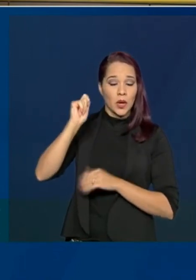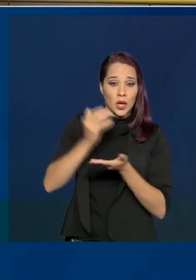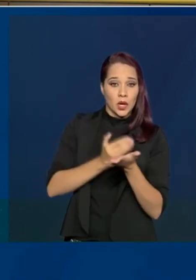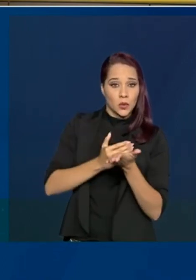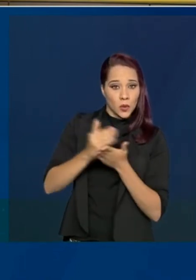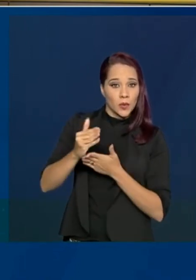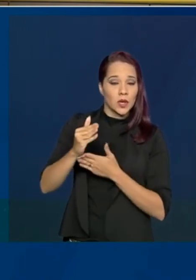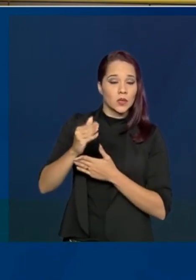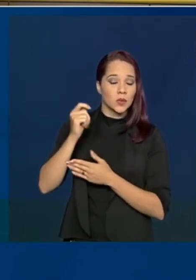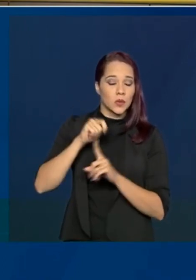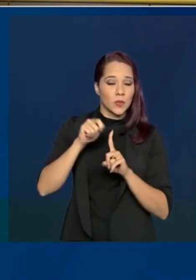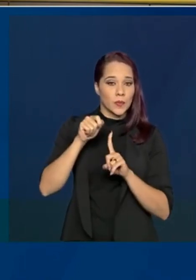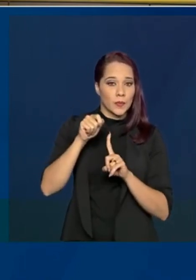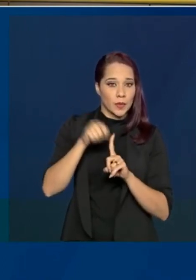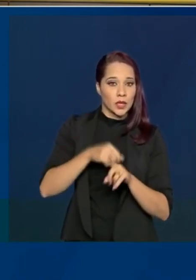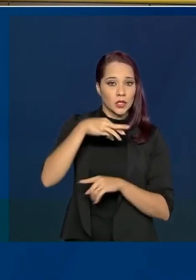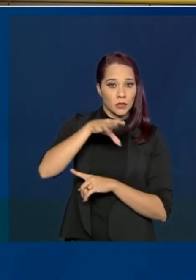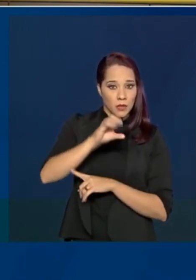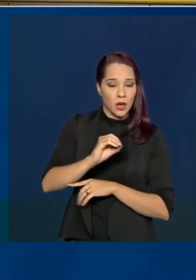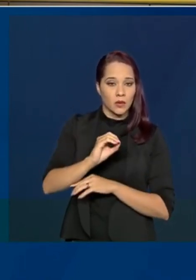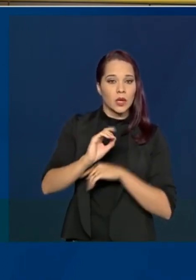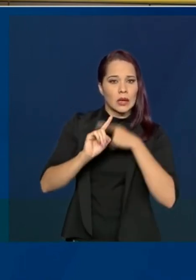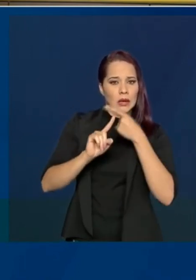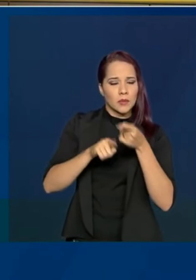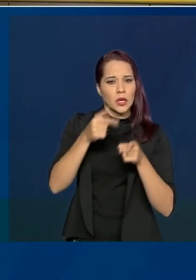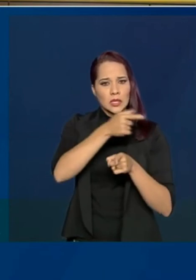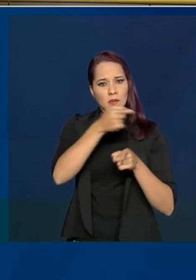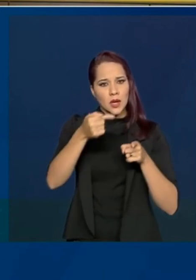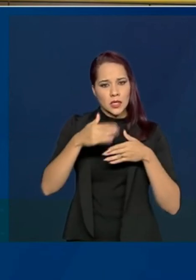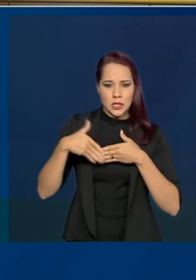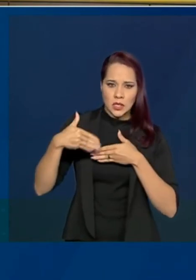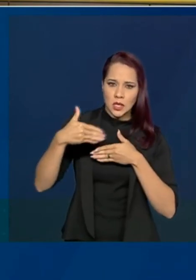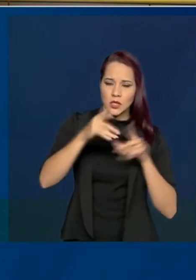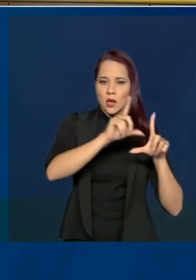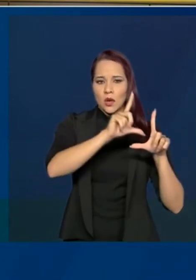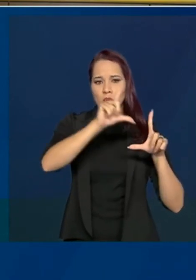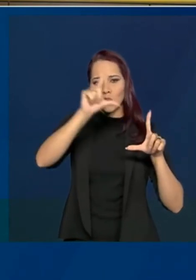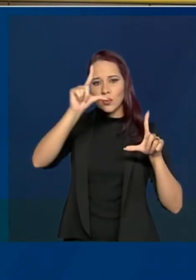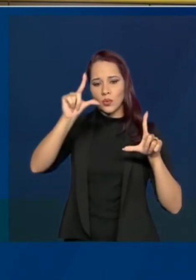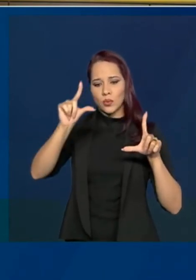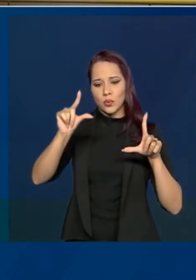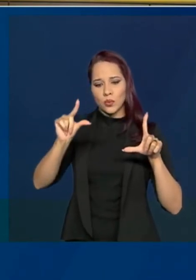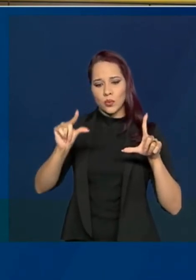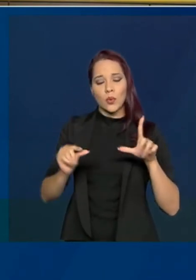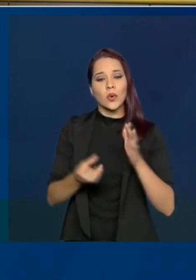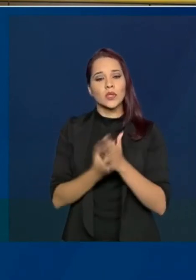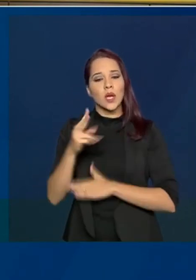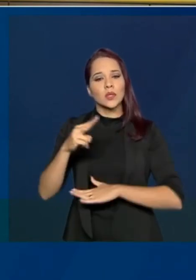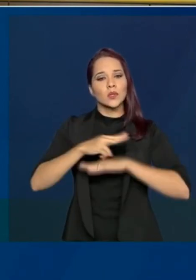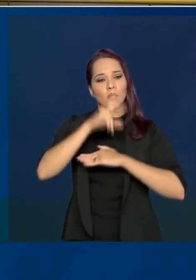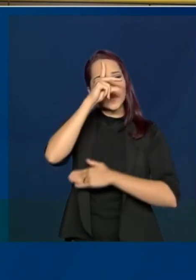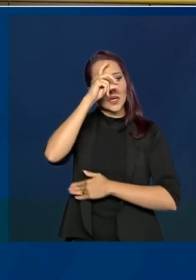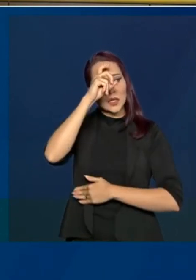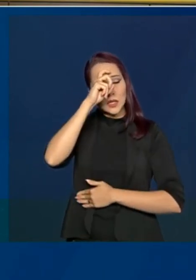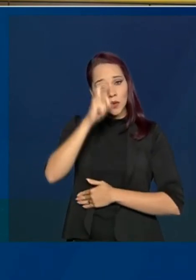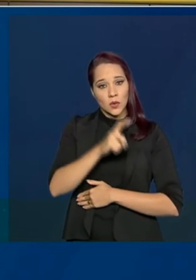início de maio, e ao longo das semanas seguintes a gente vê uma redução no número de hospitalizações, ou seja, de